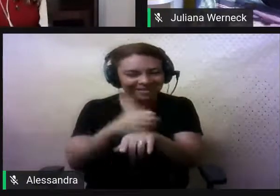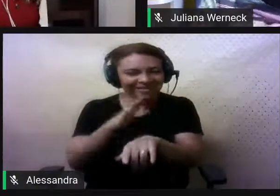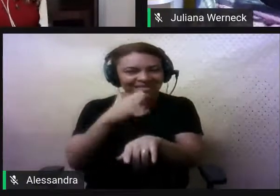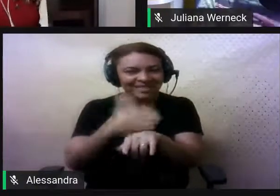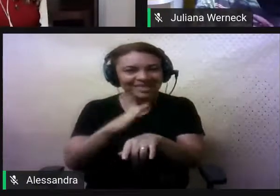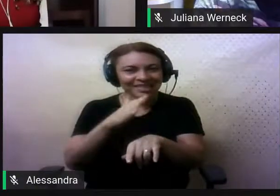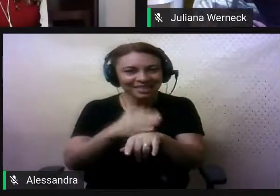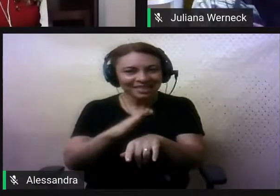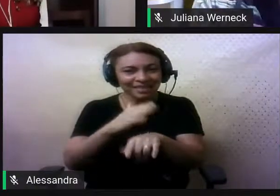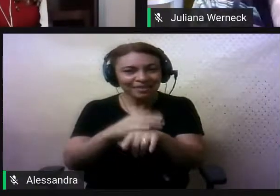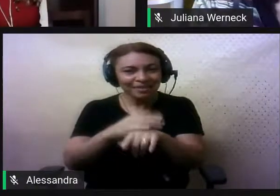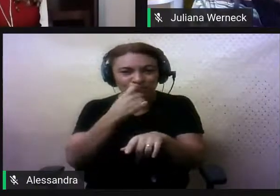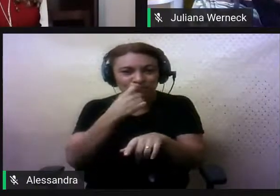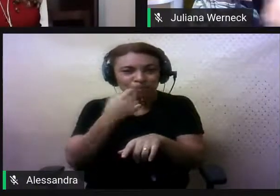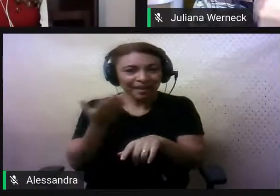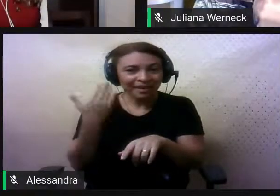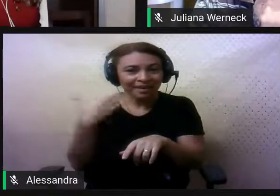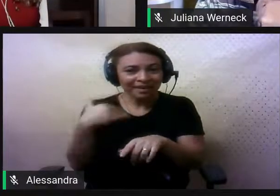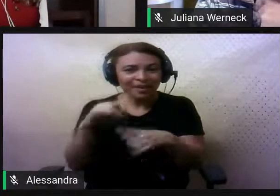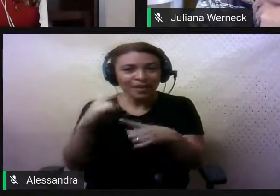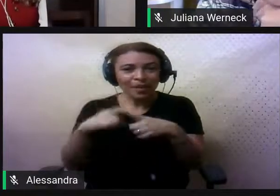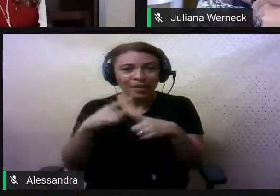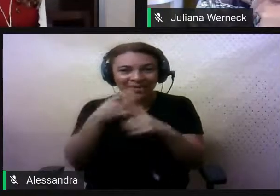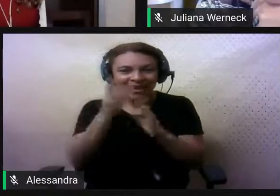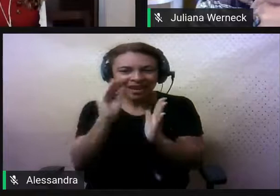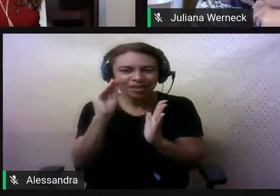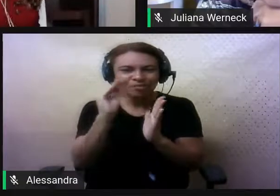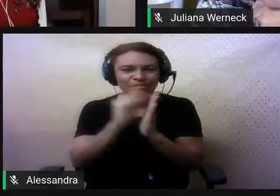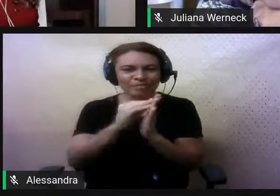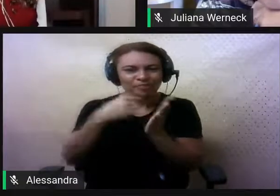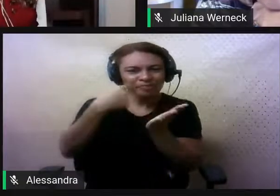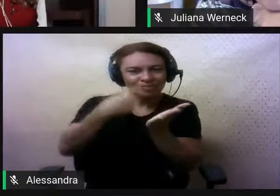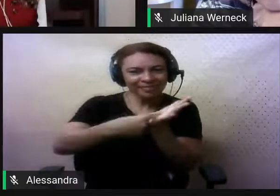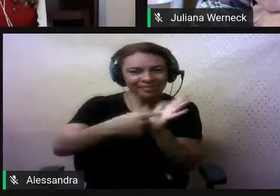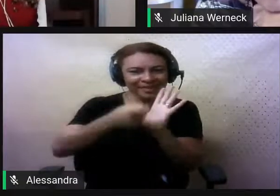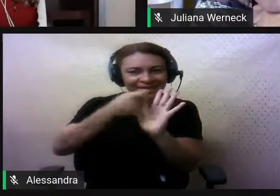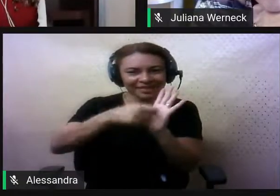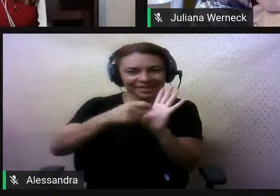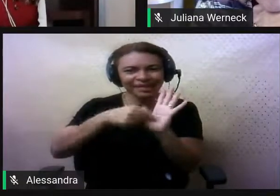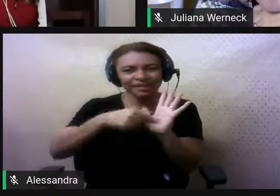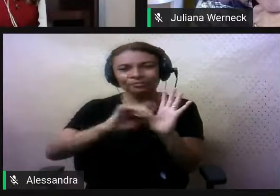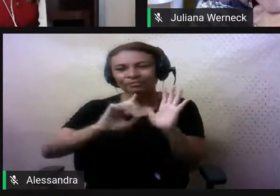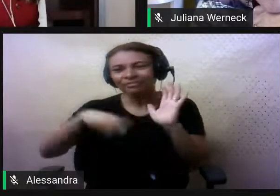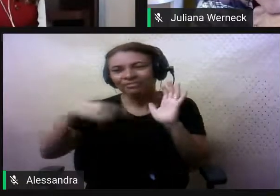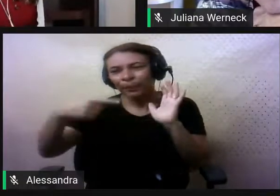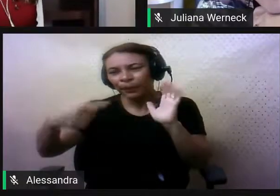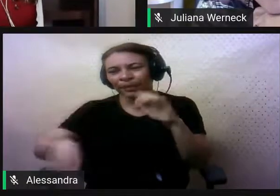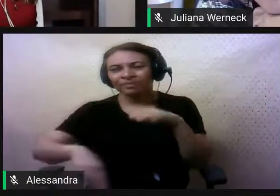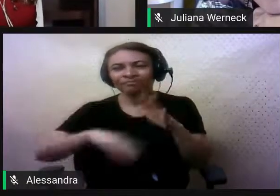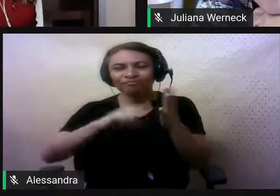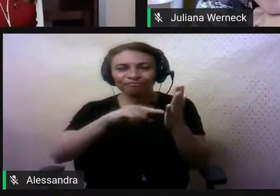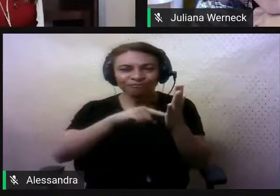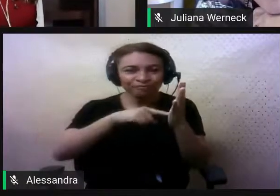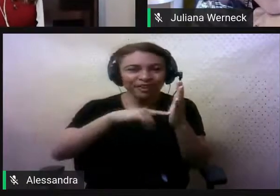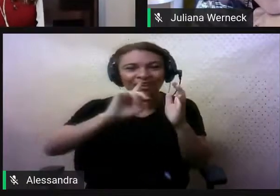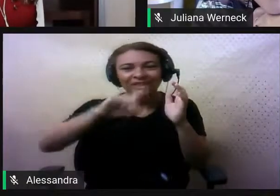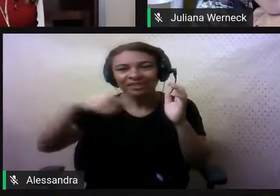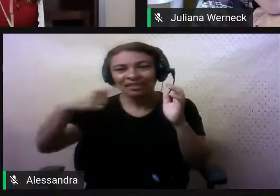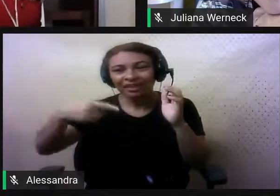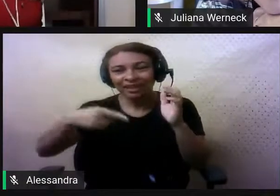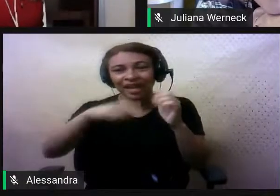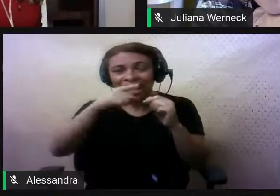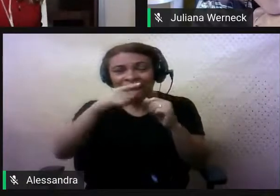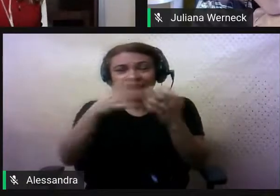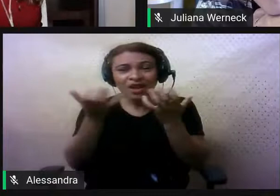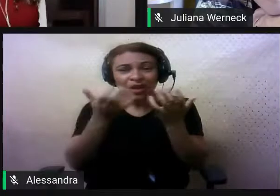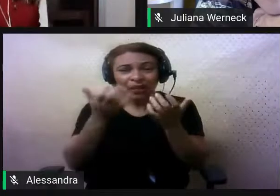para colocar uma meta minha que estava no papel há muito tempo e eu ficava adiando. Fazia muito tempo que eu queria ter um canal no YouTube,